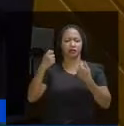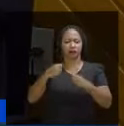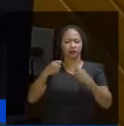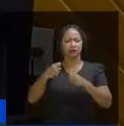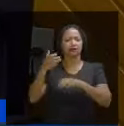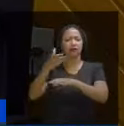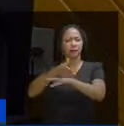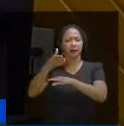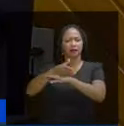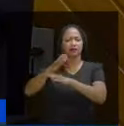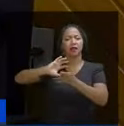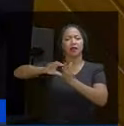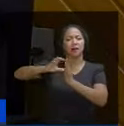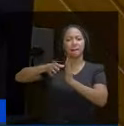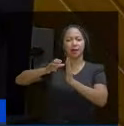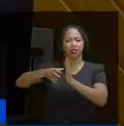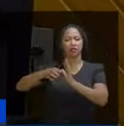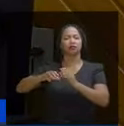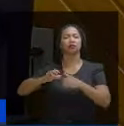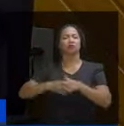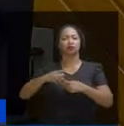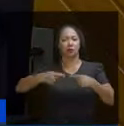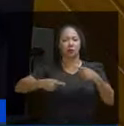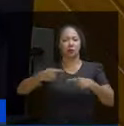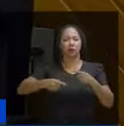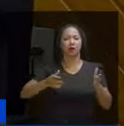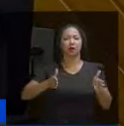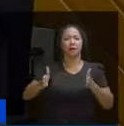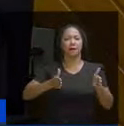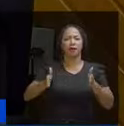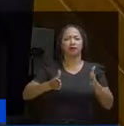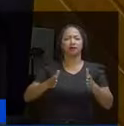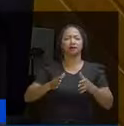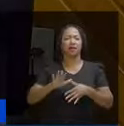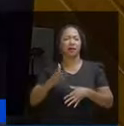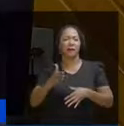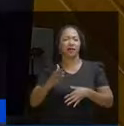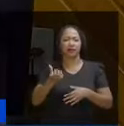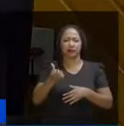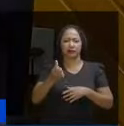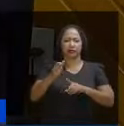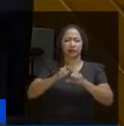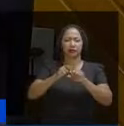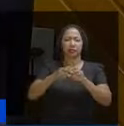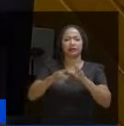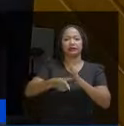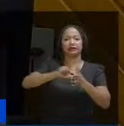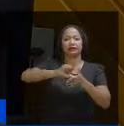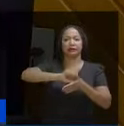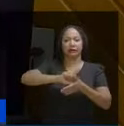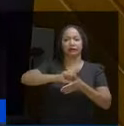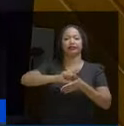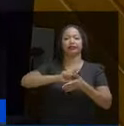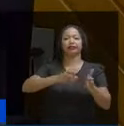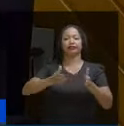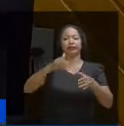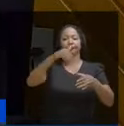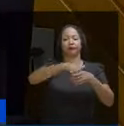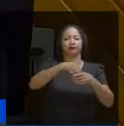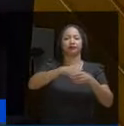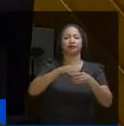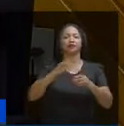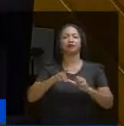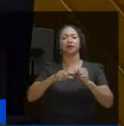partido político pelo qual pretende concorrer pelo prazo de, no mínimo, 6 meses antes do pleito, nos termos do